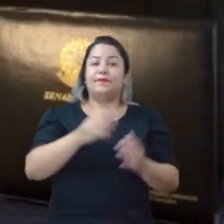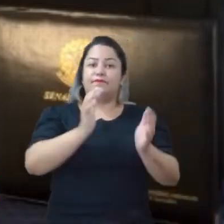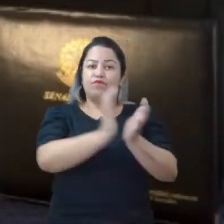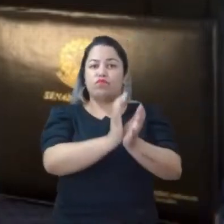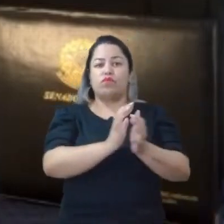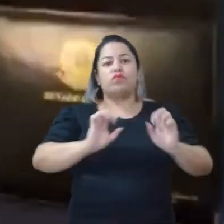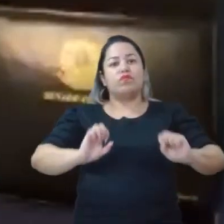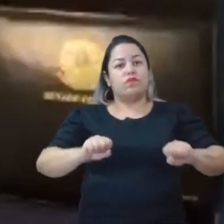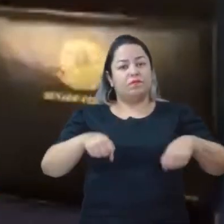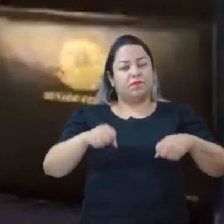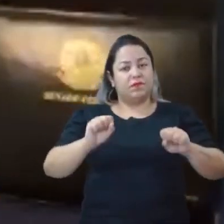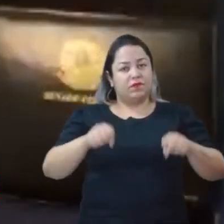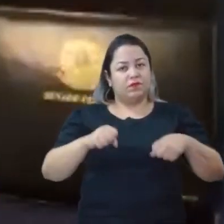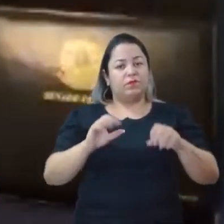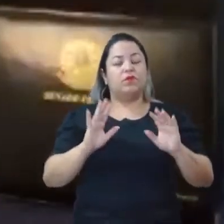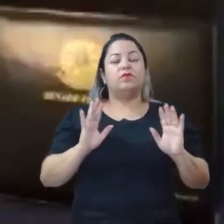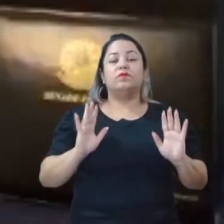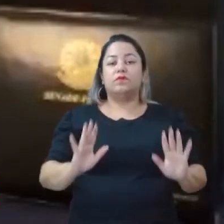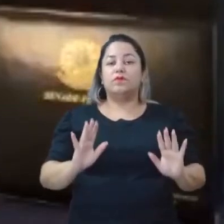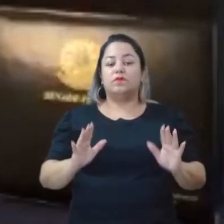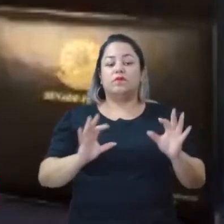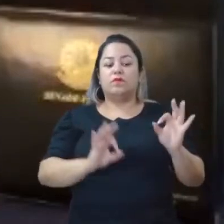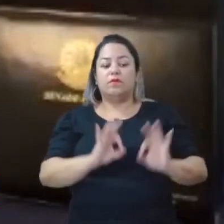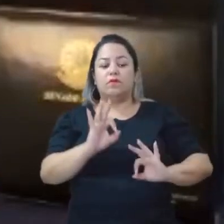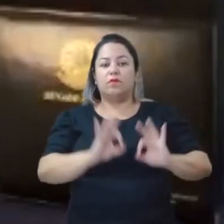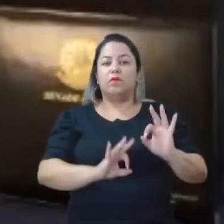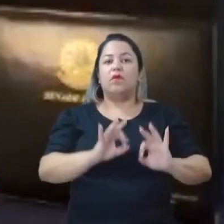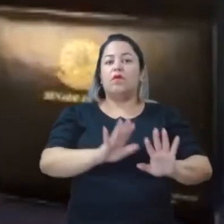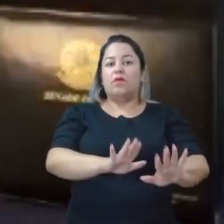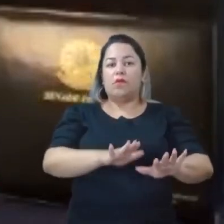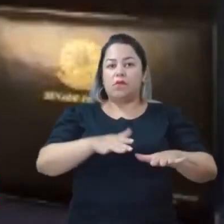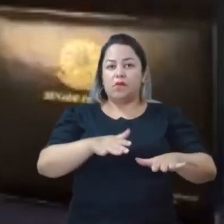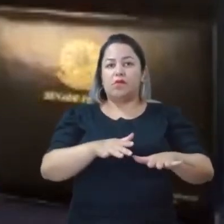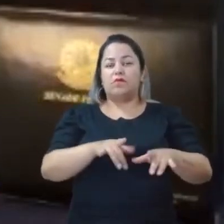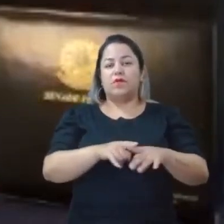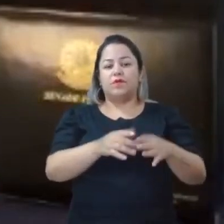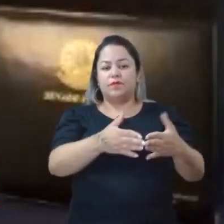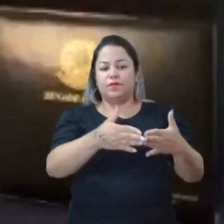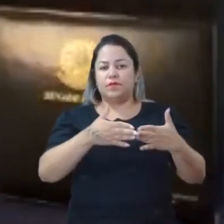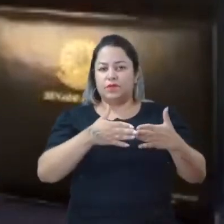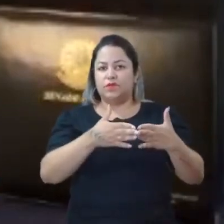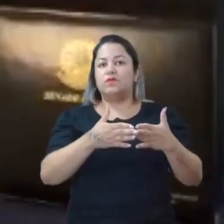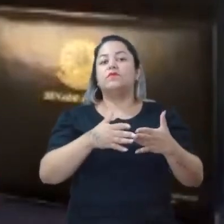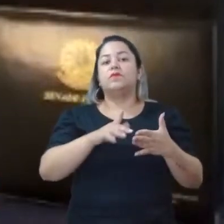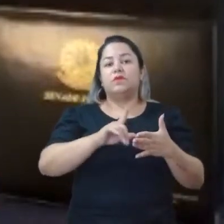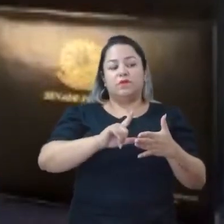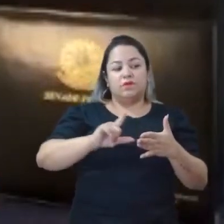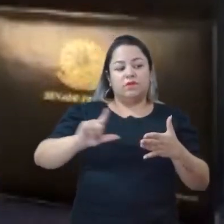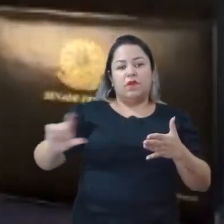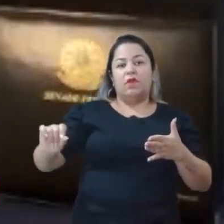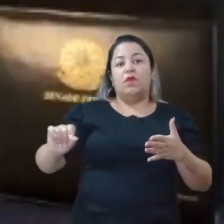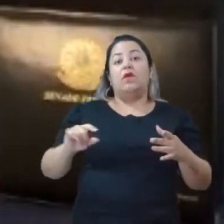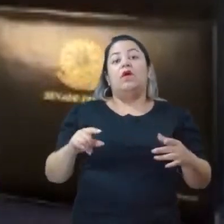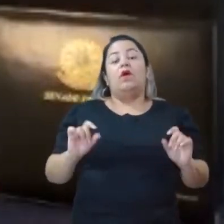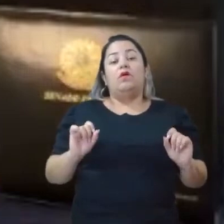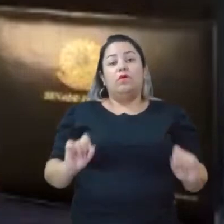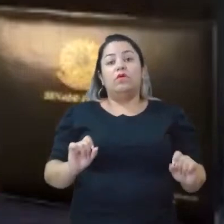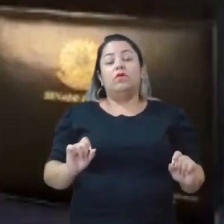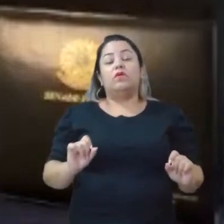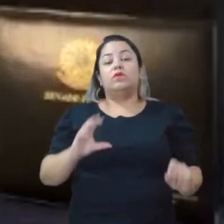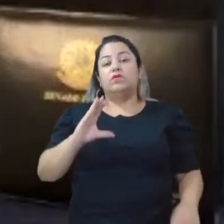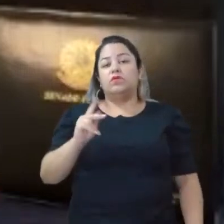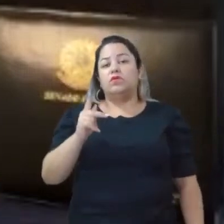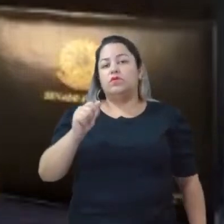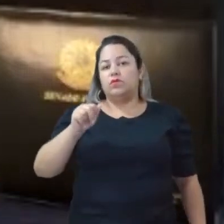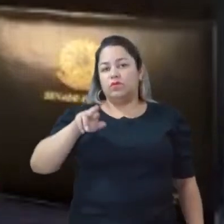moto, de organização da carreata, foi pedir para ele sair, e aí quando o